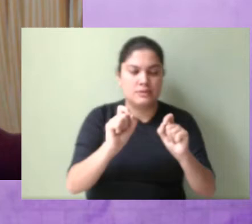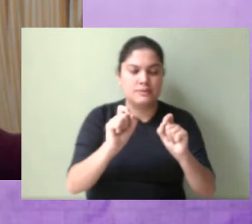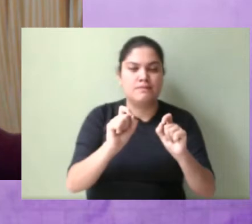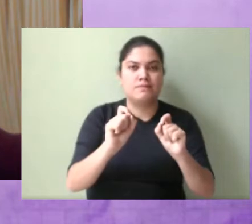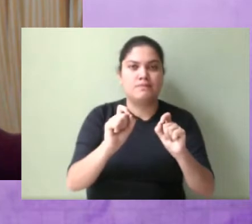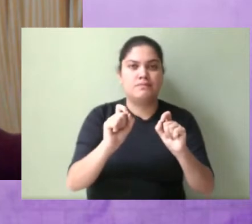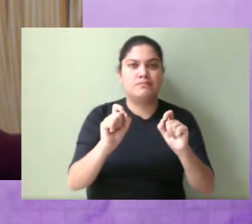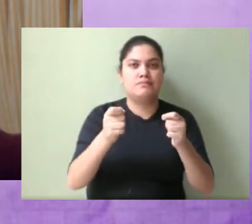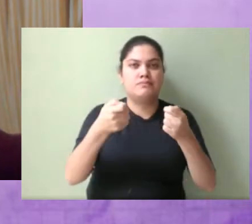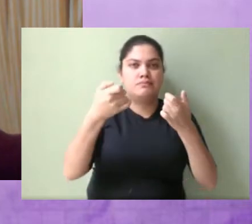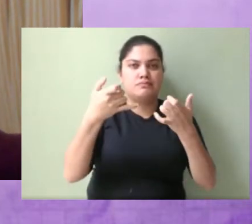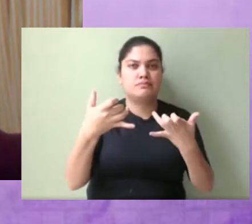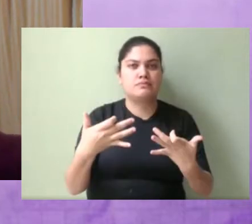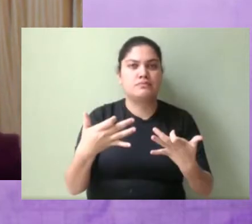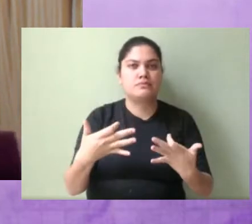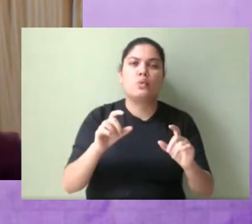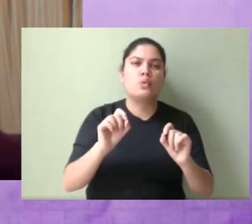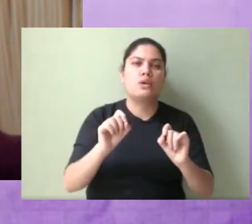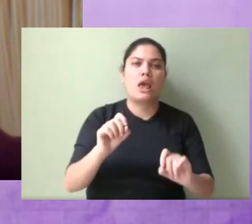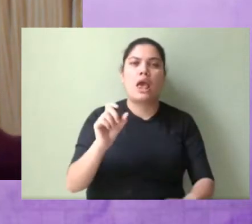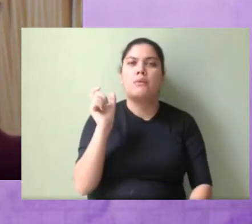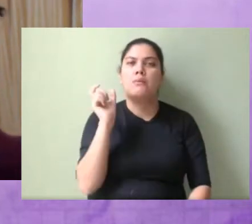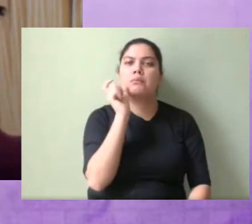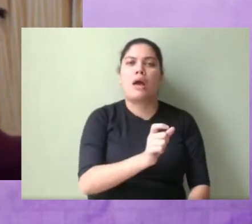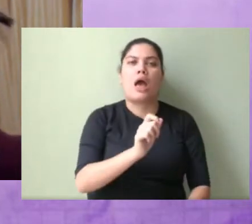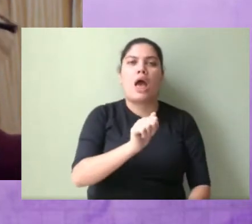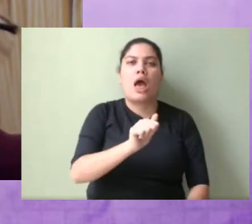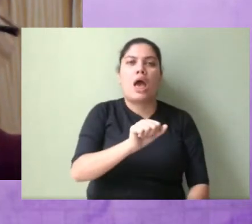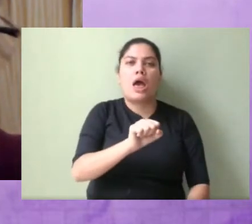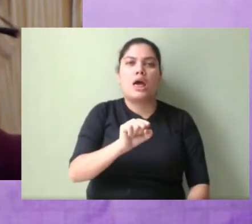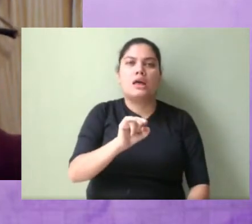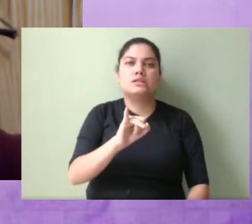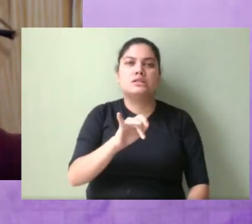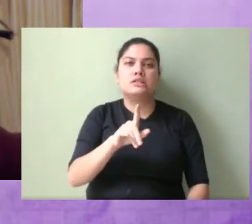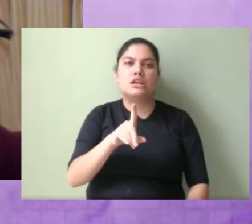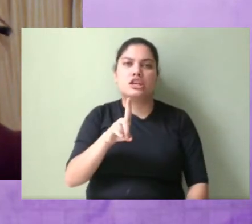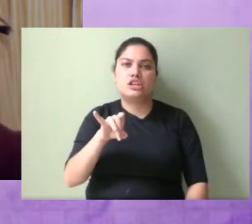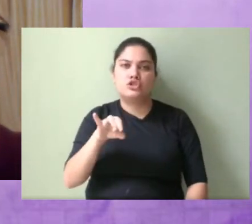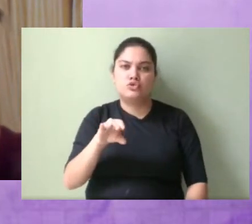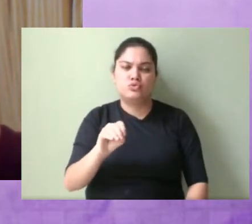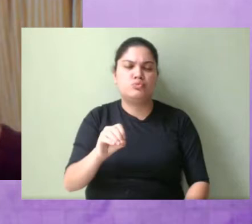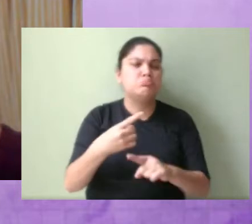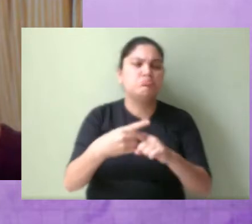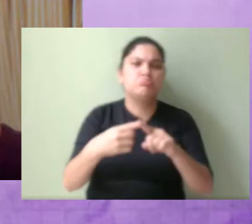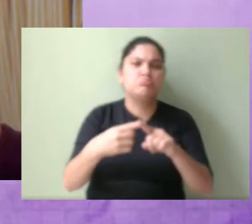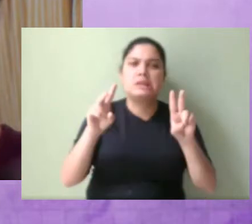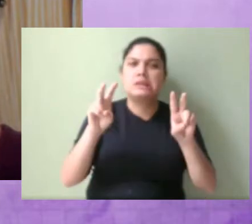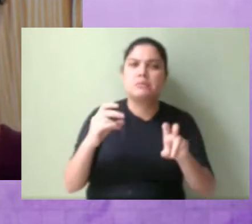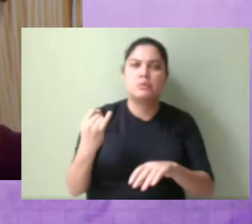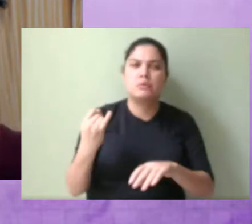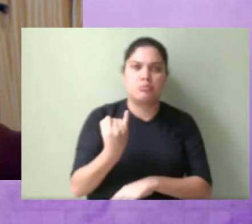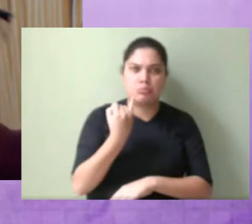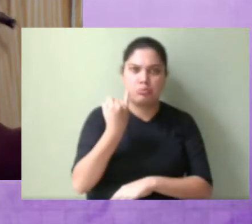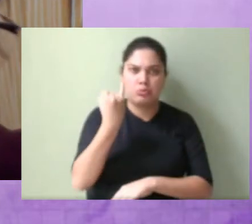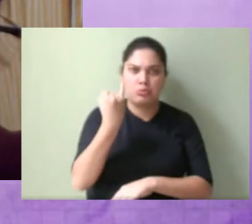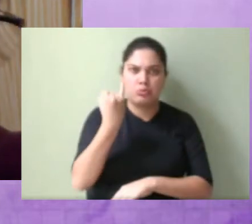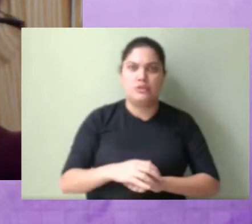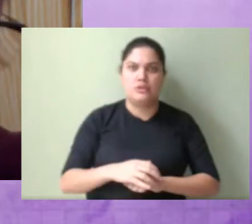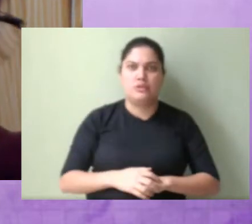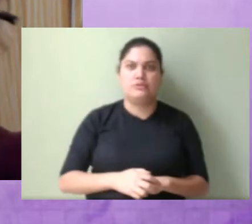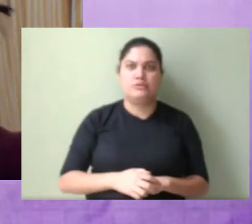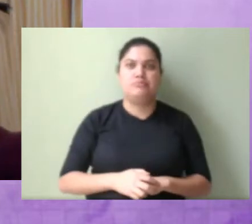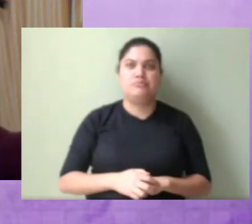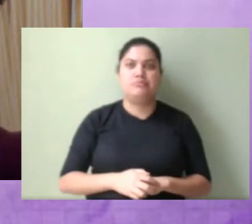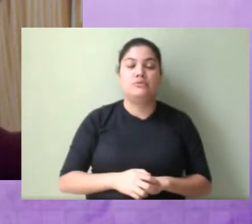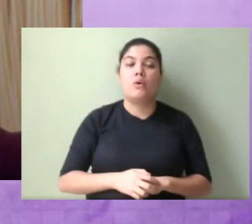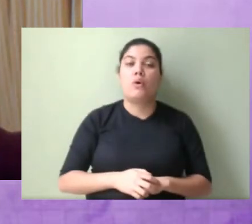que você começasse contando para a gente, né, assim, amplamente o que é o assédio e por que é